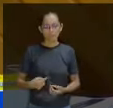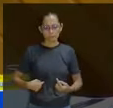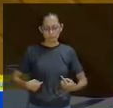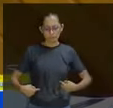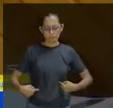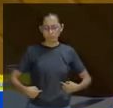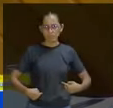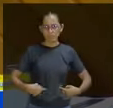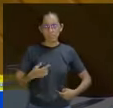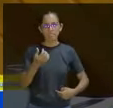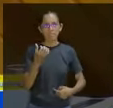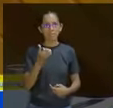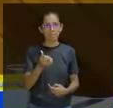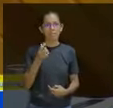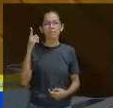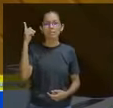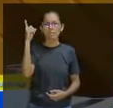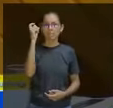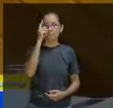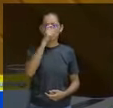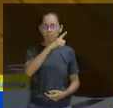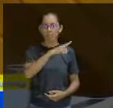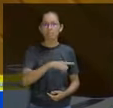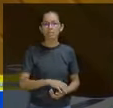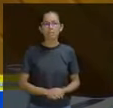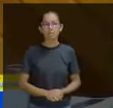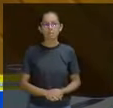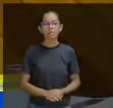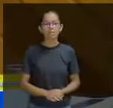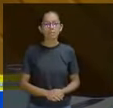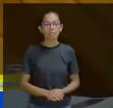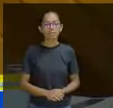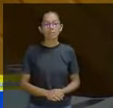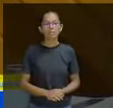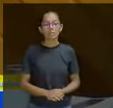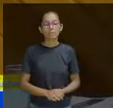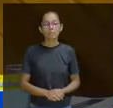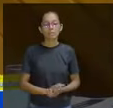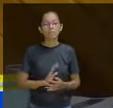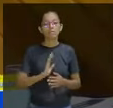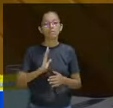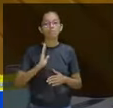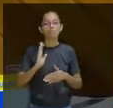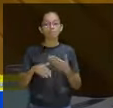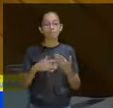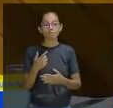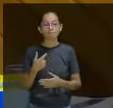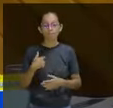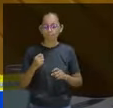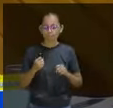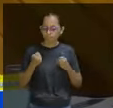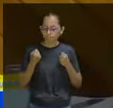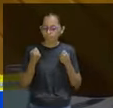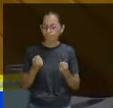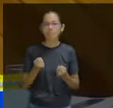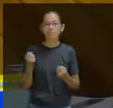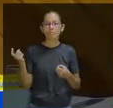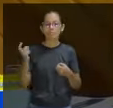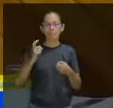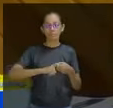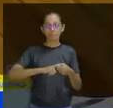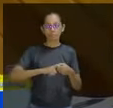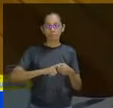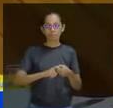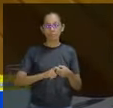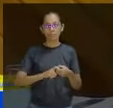eu lembro da sua sensibilidade de vou dispensar e tal. Mas, assim, quando eu pude retornar, eu retornei, porque era a minha obrigação, era o meu